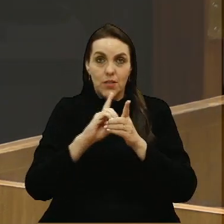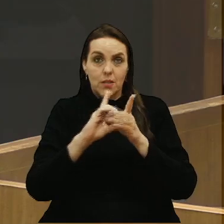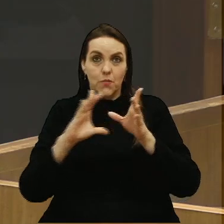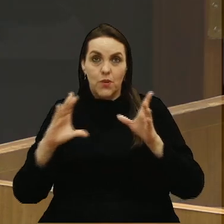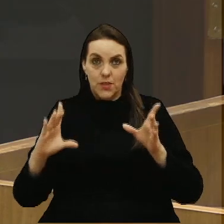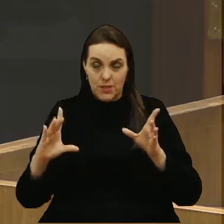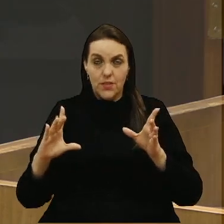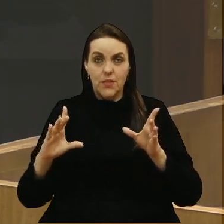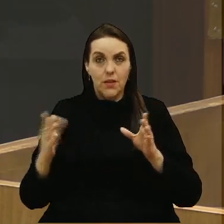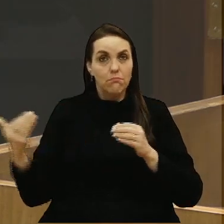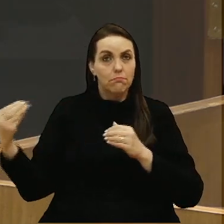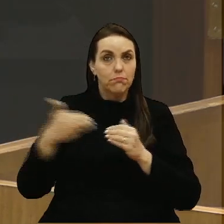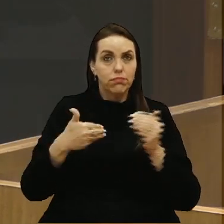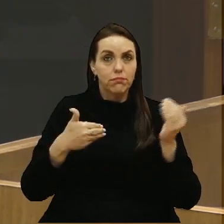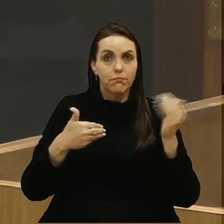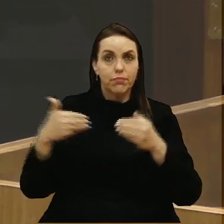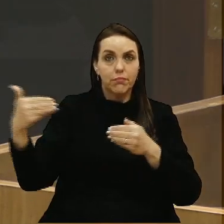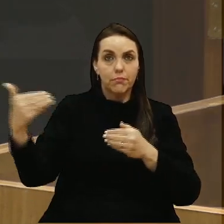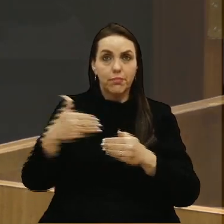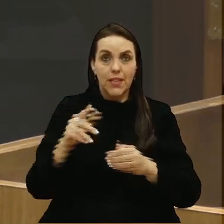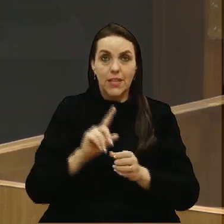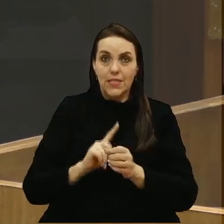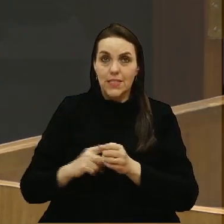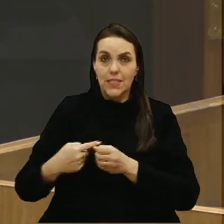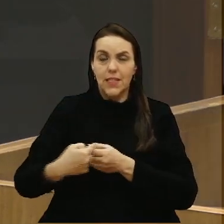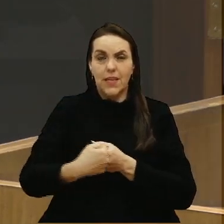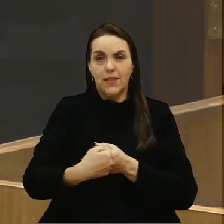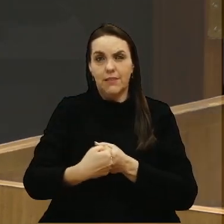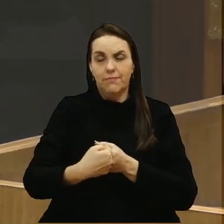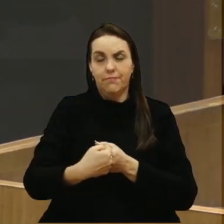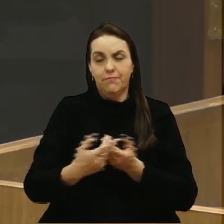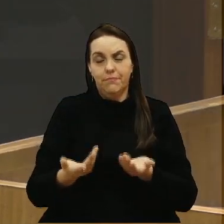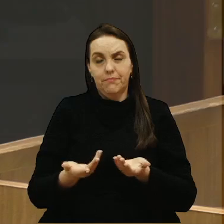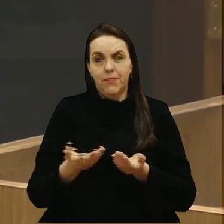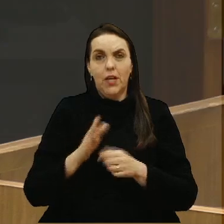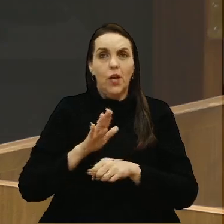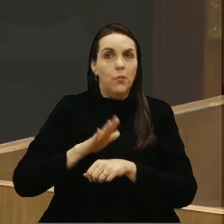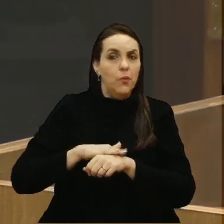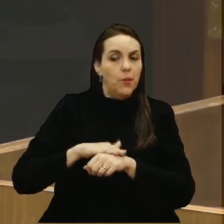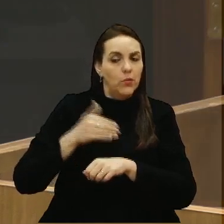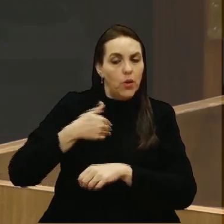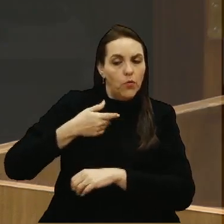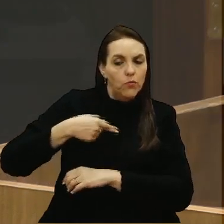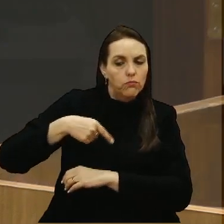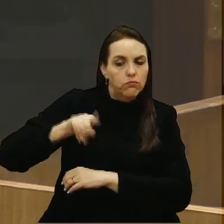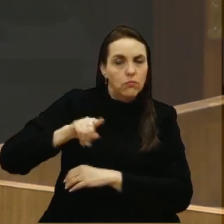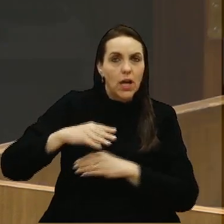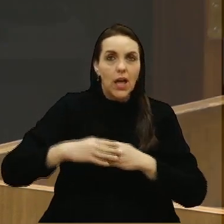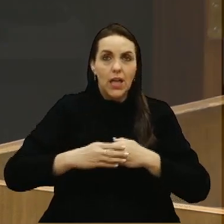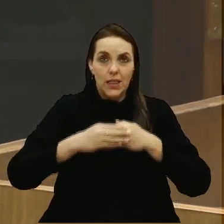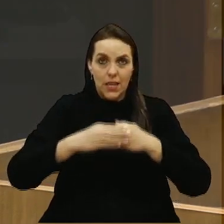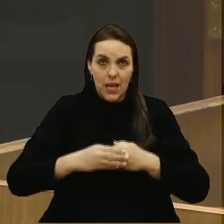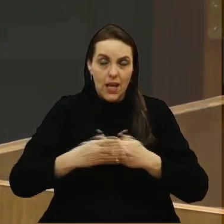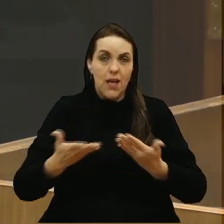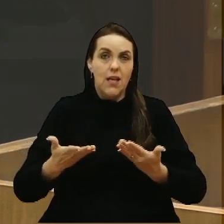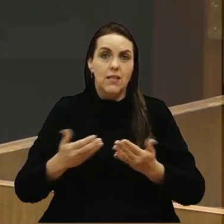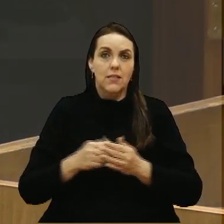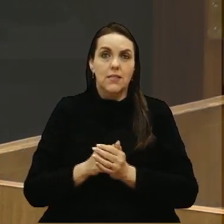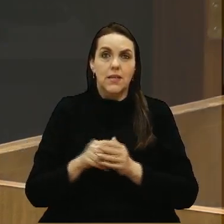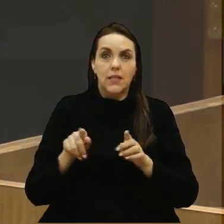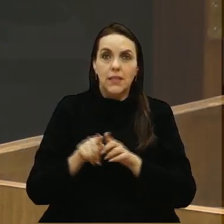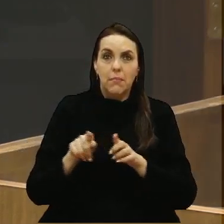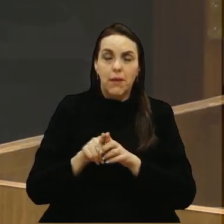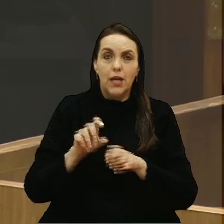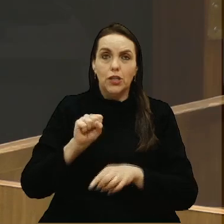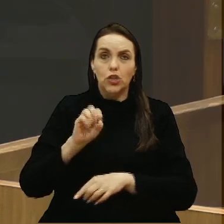pós-redemocratização, vieram de outras cidades. Quando eu vou ao Andreassa, ao